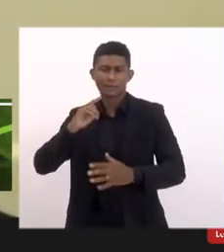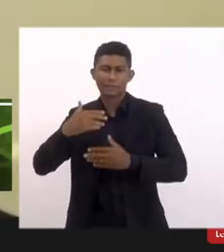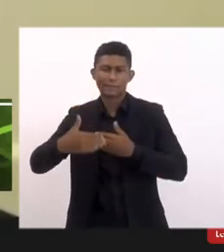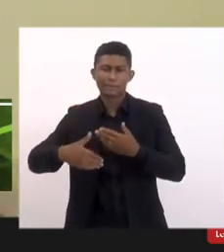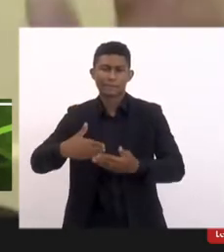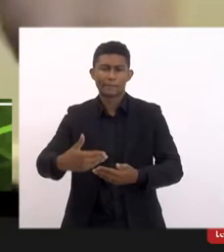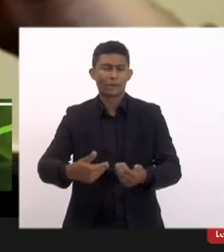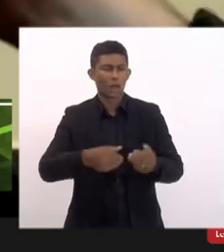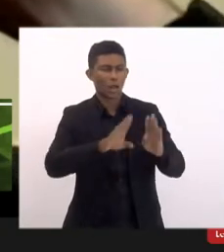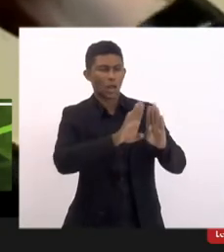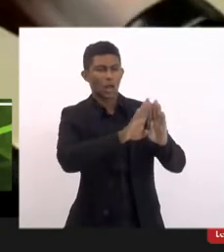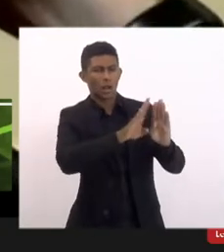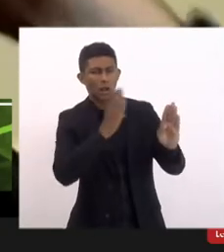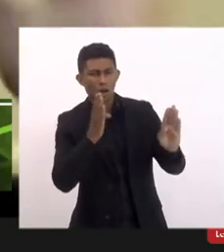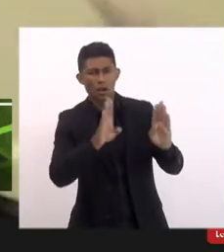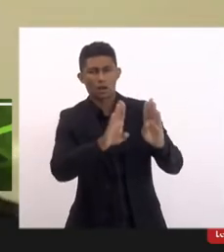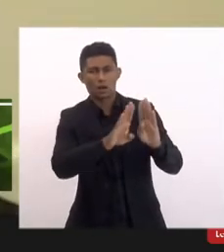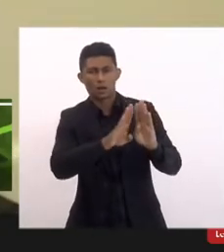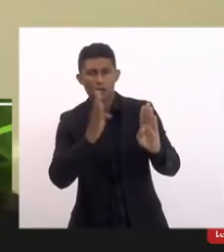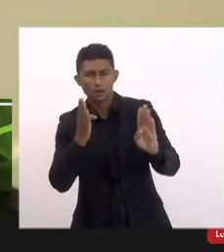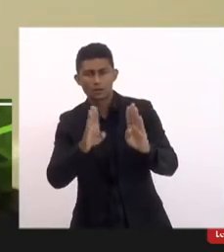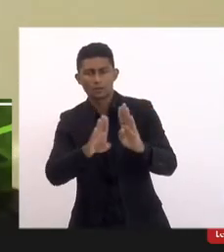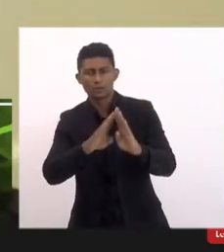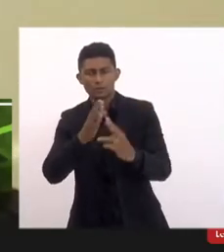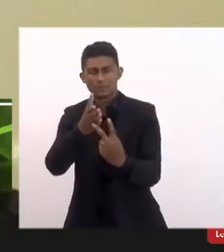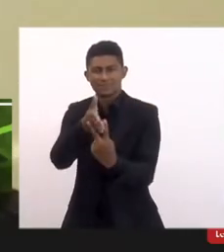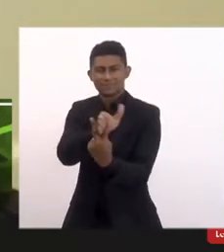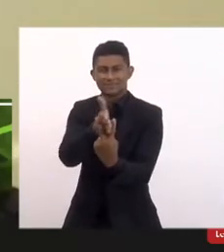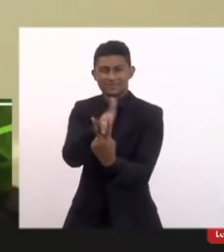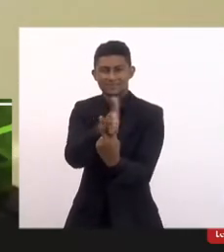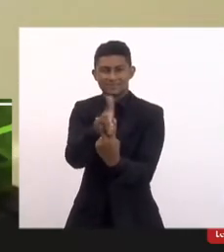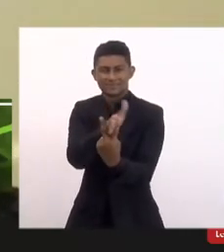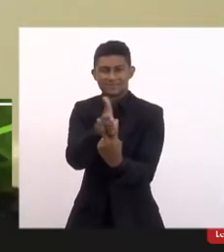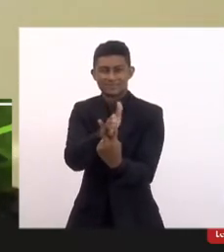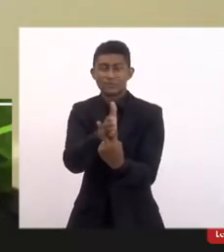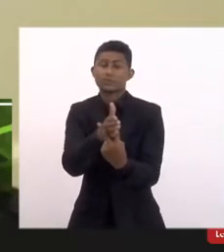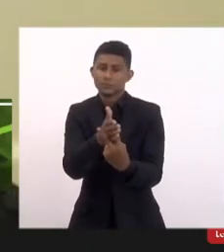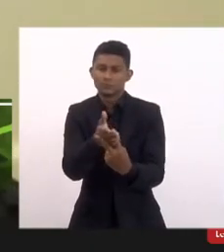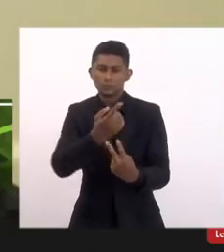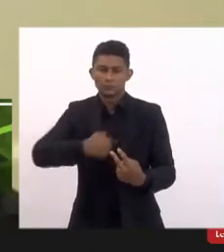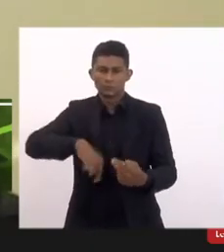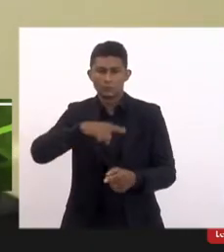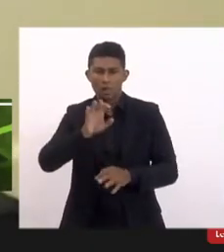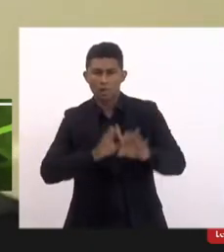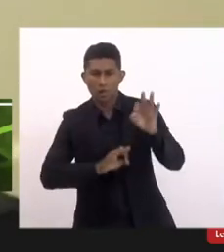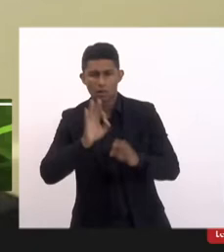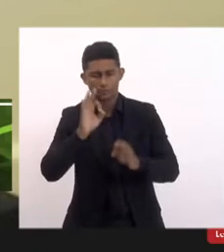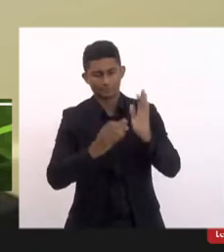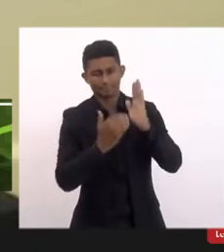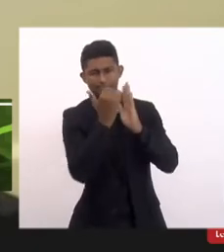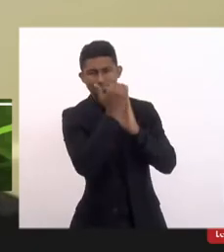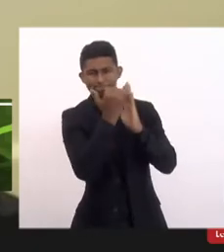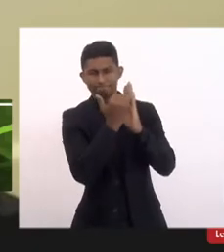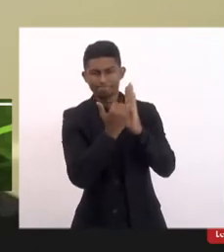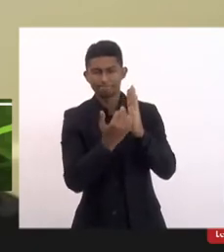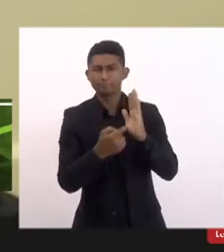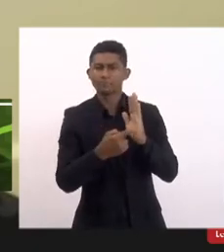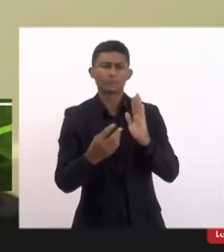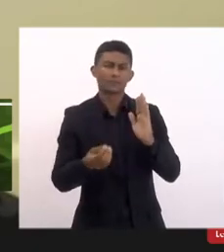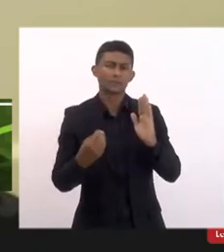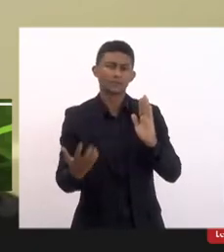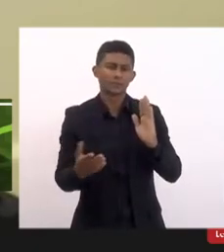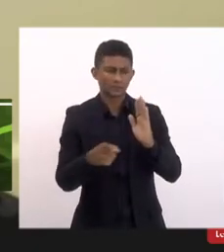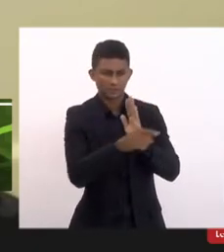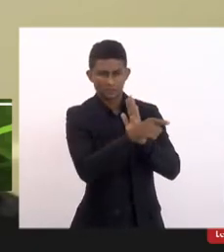né, no esquema híbrido, foi elaborado um manual exatamente para garantir que as